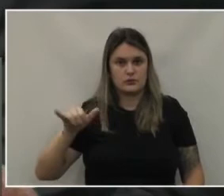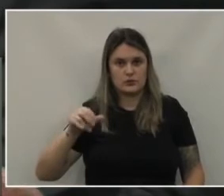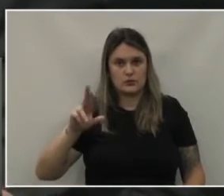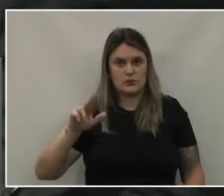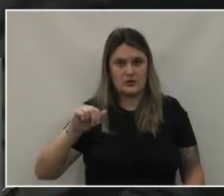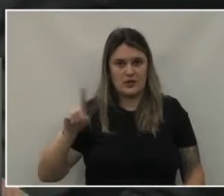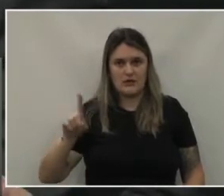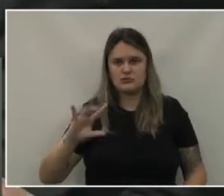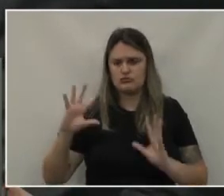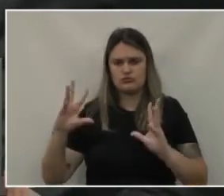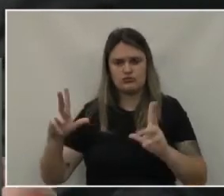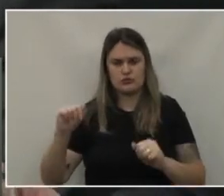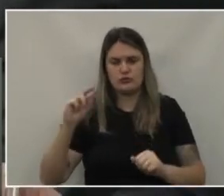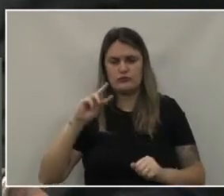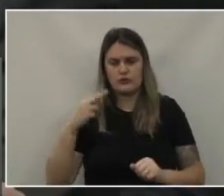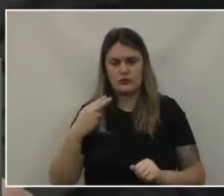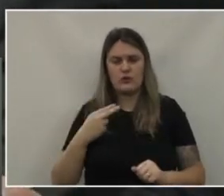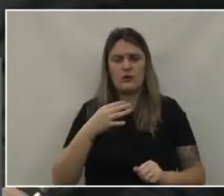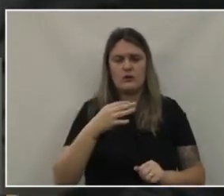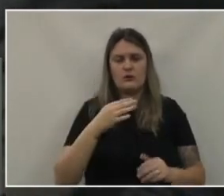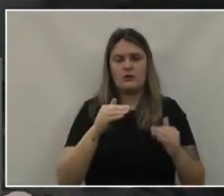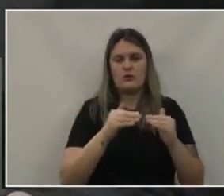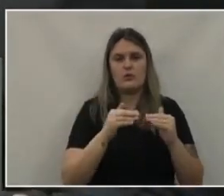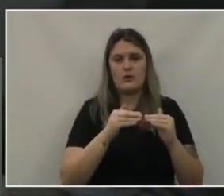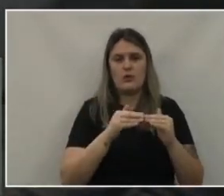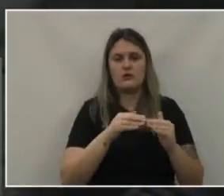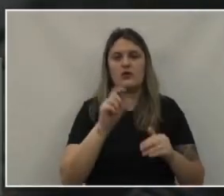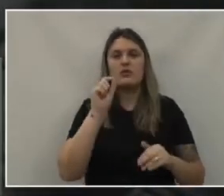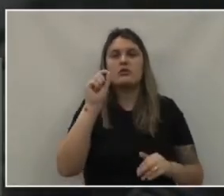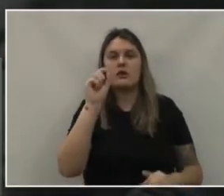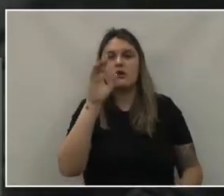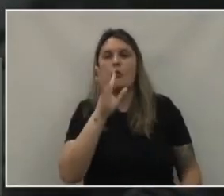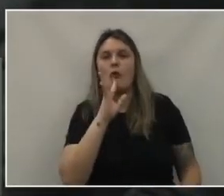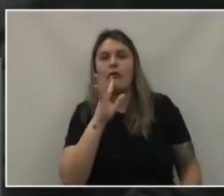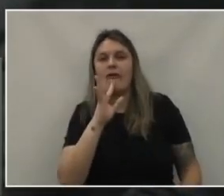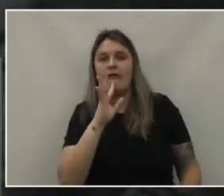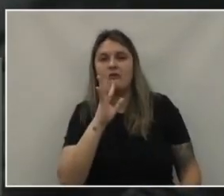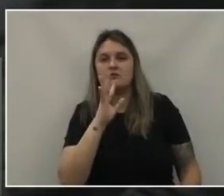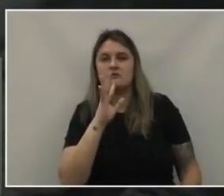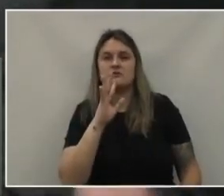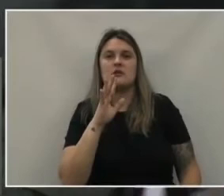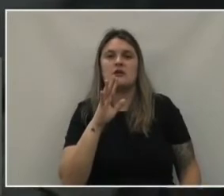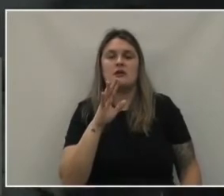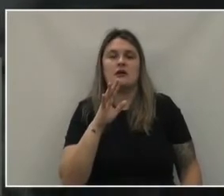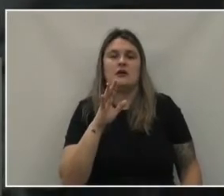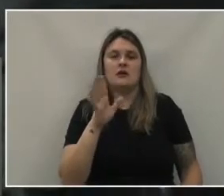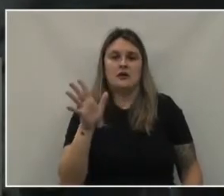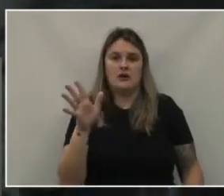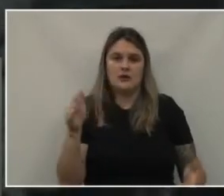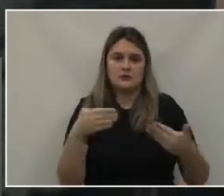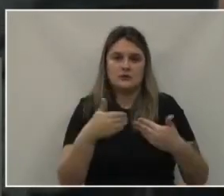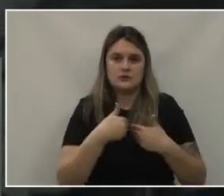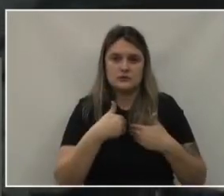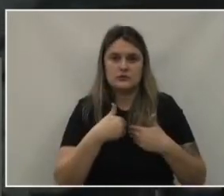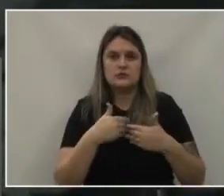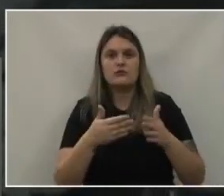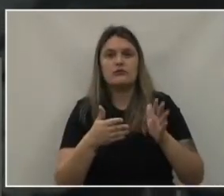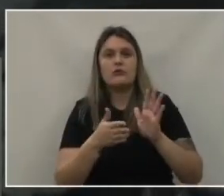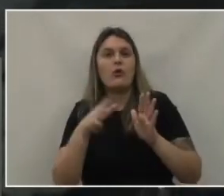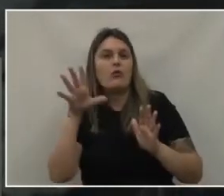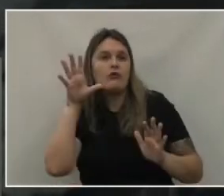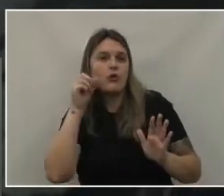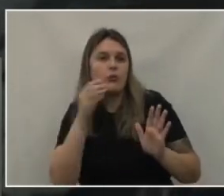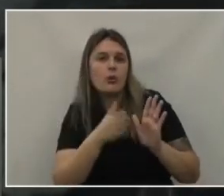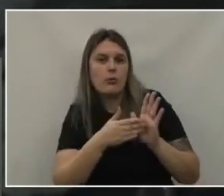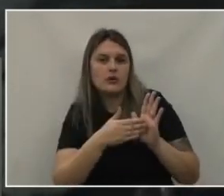mundo que conhece da área e ouviu este requerimento,